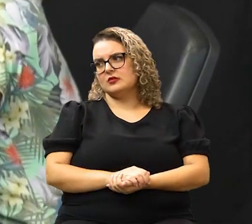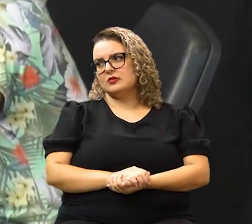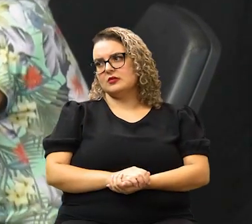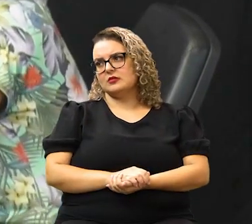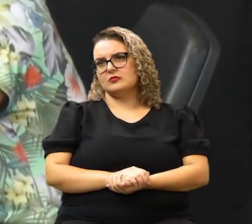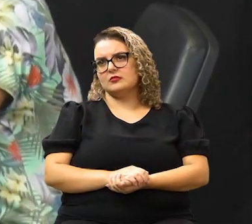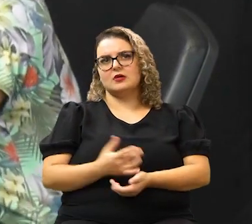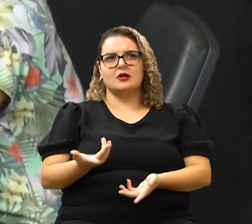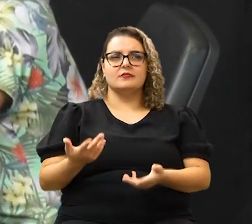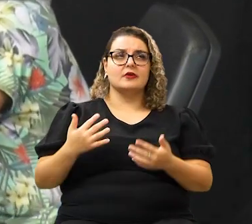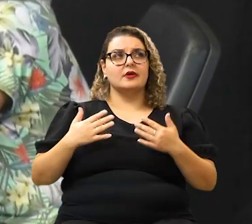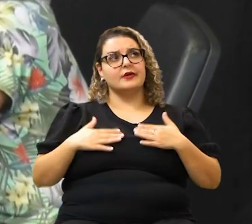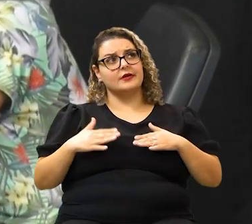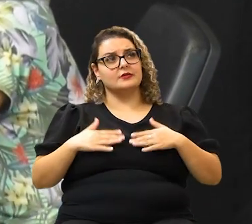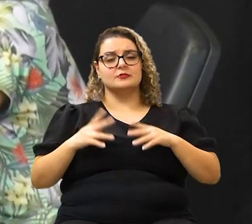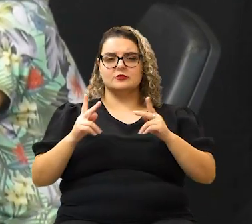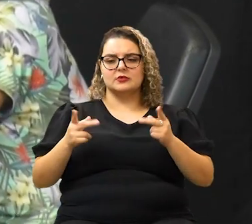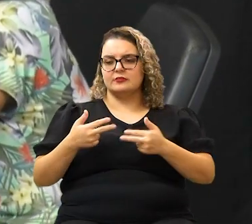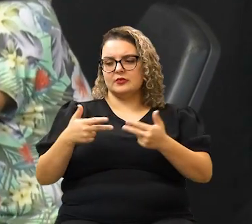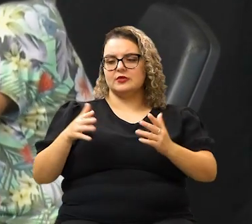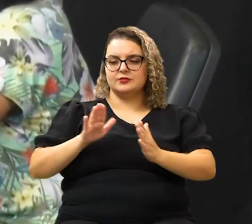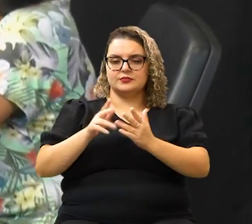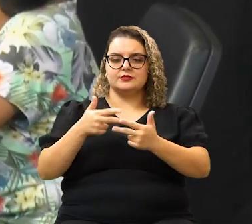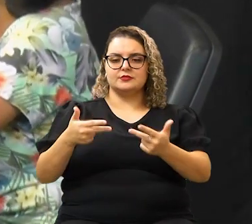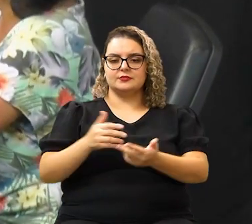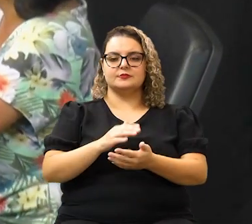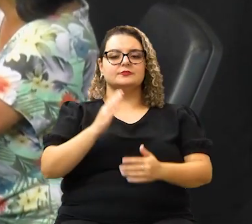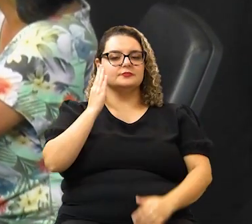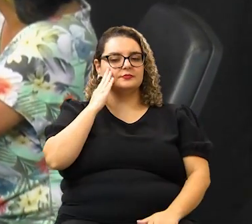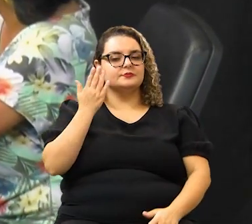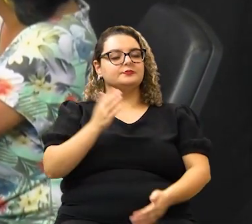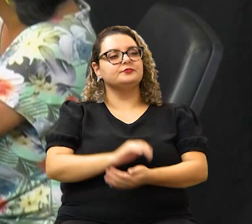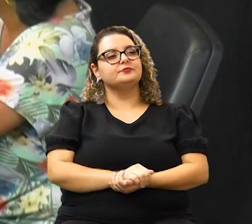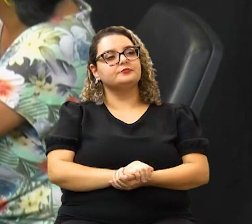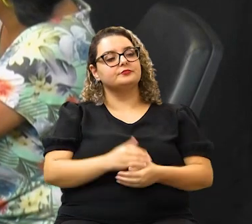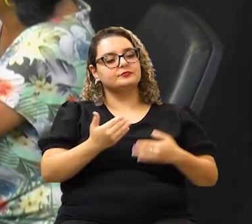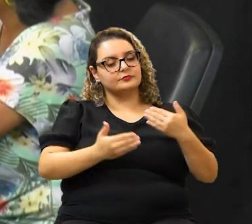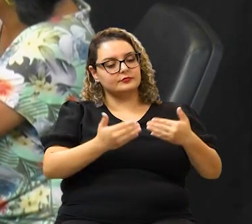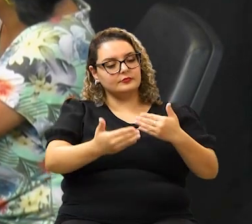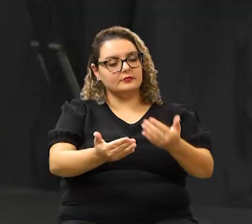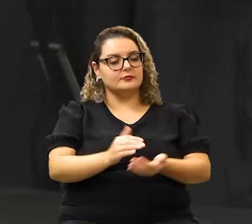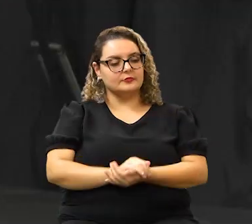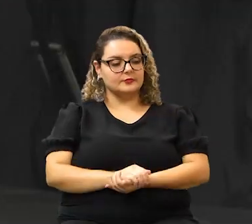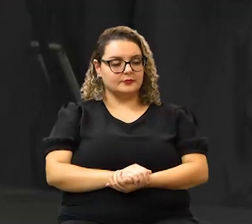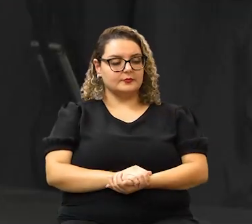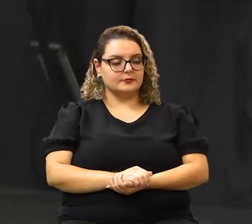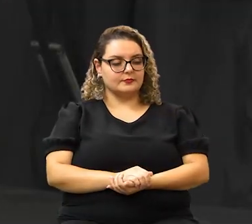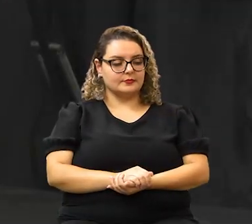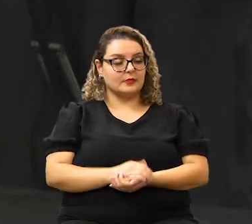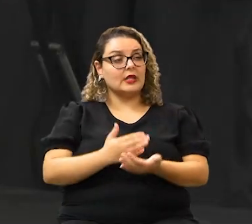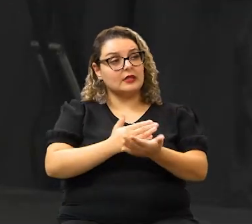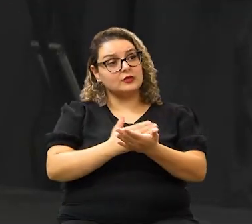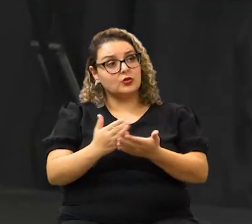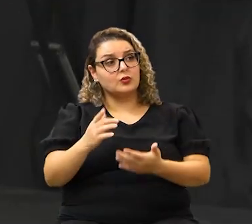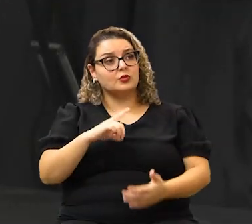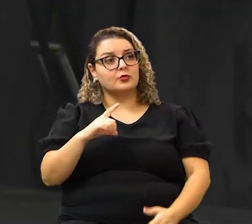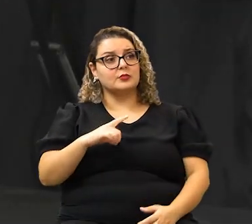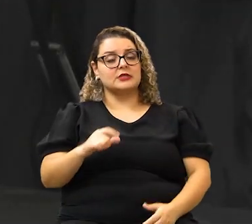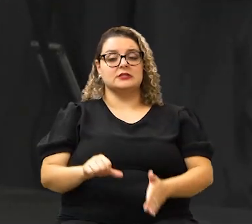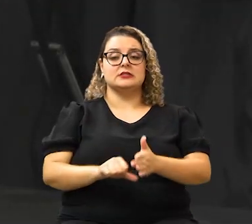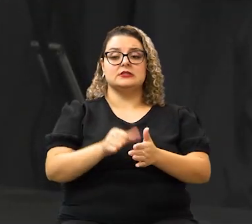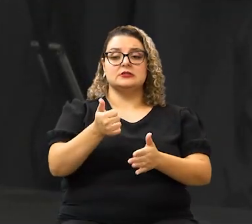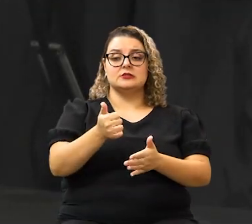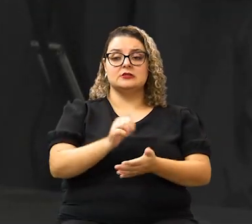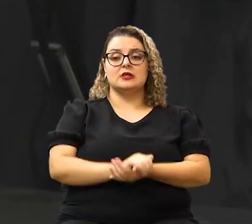coisas. E a partir desse momento, né, você começa a ter esses primeiros 4 anos aqui